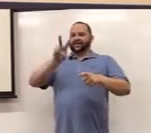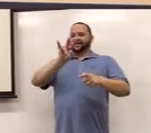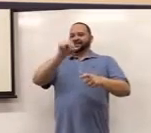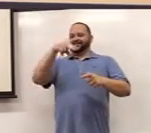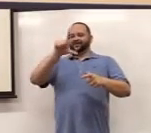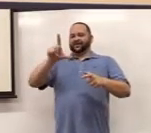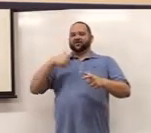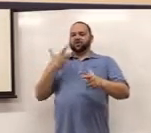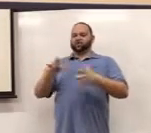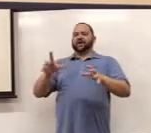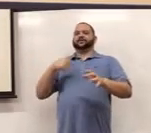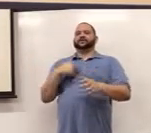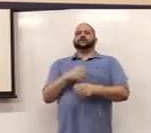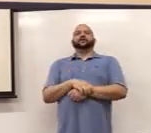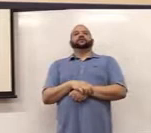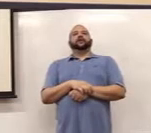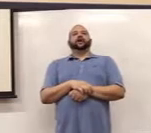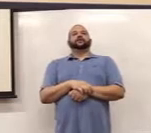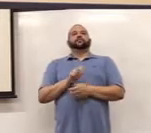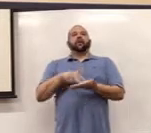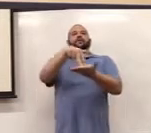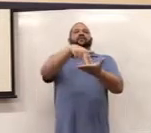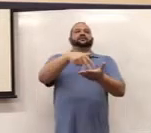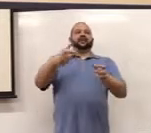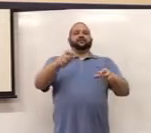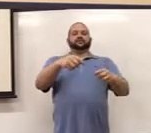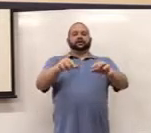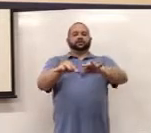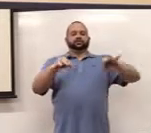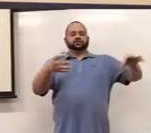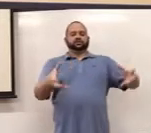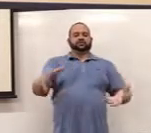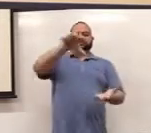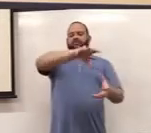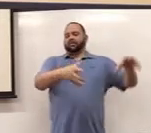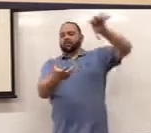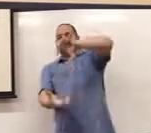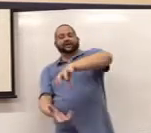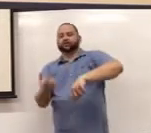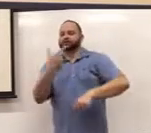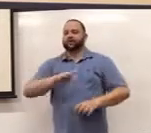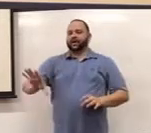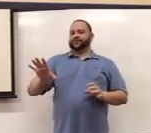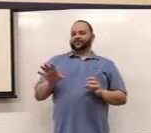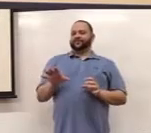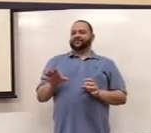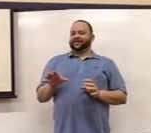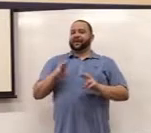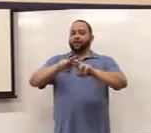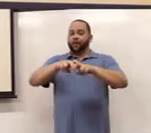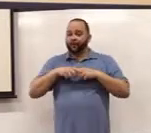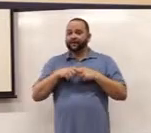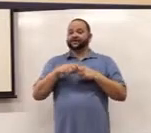tem. Eu não quero mais ter que levantar no meio para virar o disco, ela tem que caber inteira dentro de um CD. E